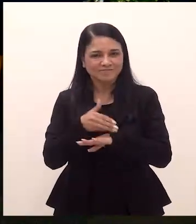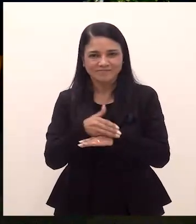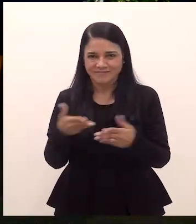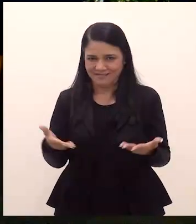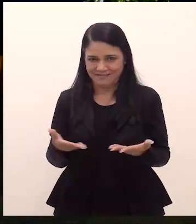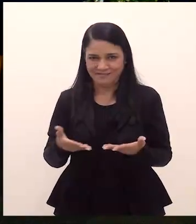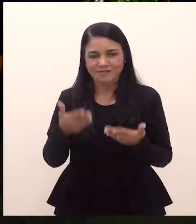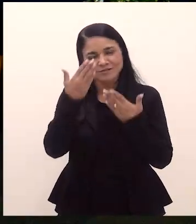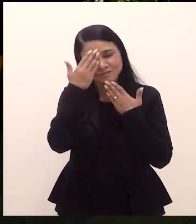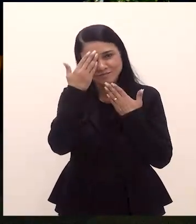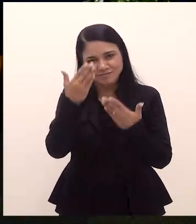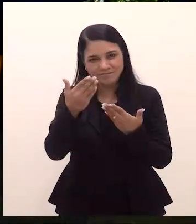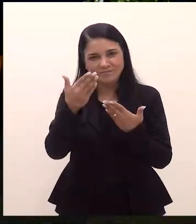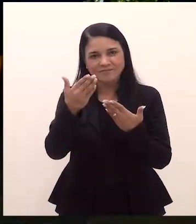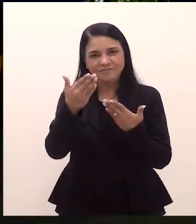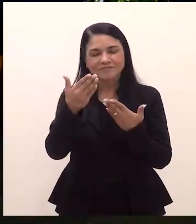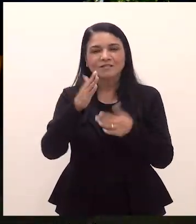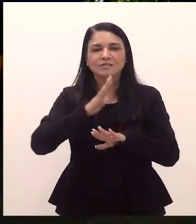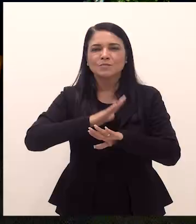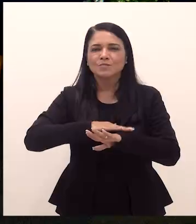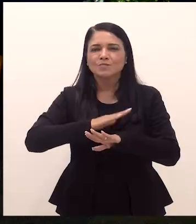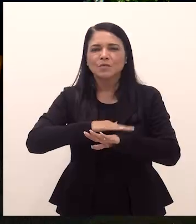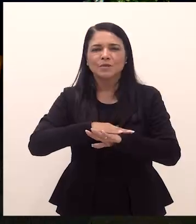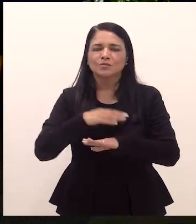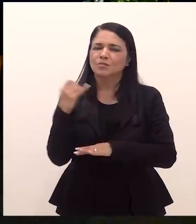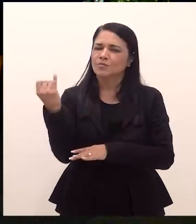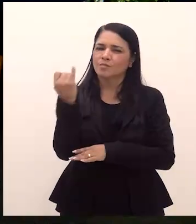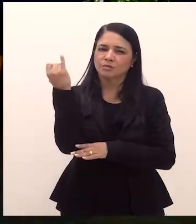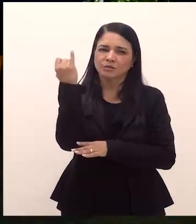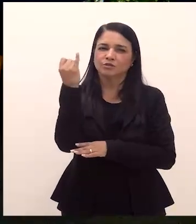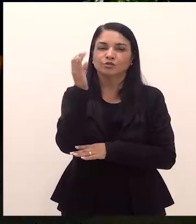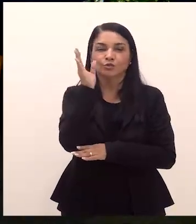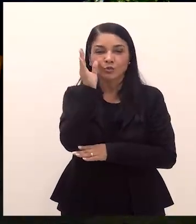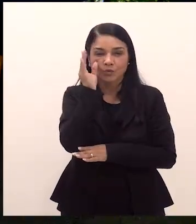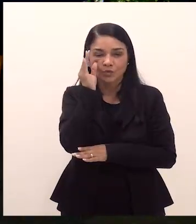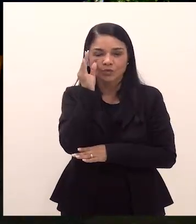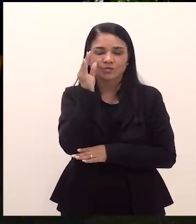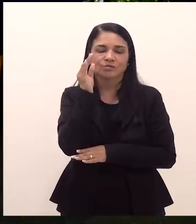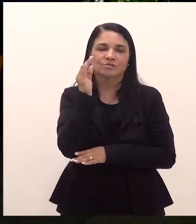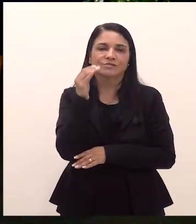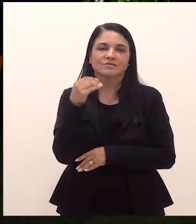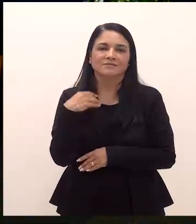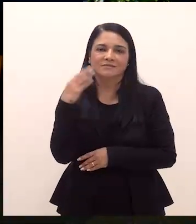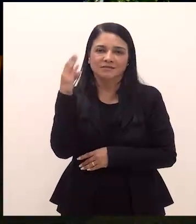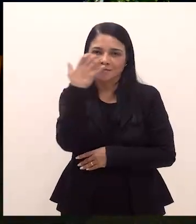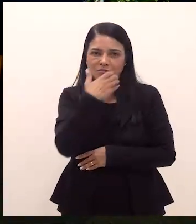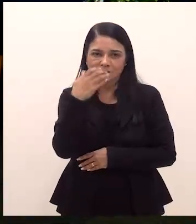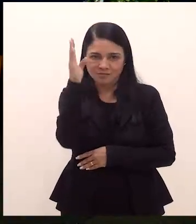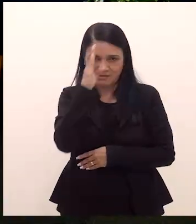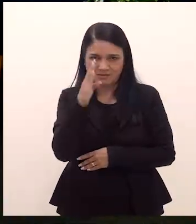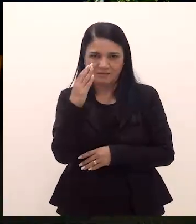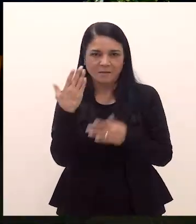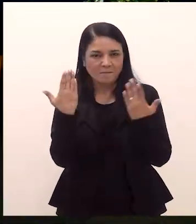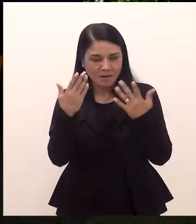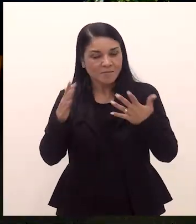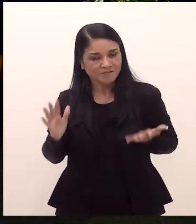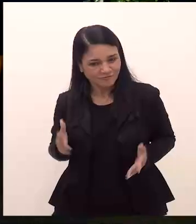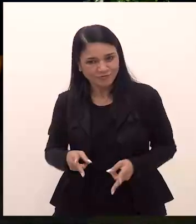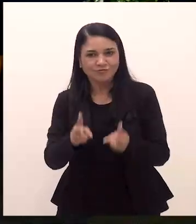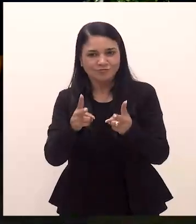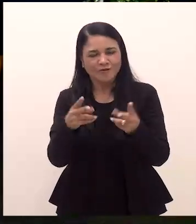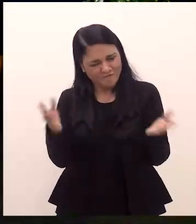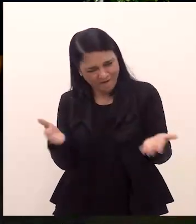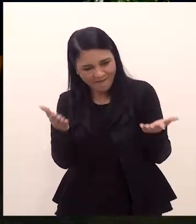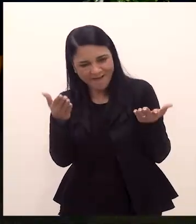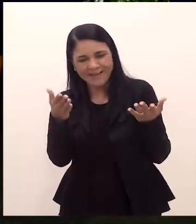honra. Adorei que você veio aqui. Obrigado para a gente falar desse momento que eu acho que é muito bacana, muito curioso da música